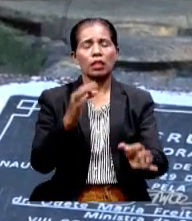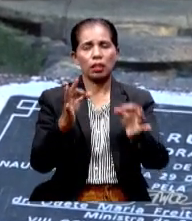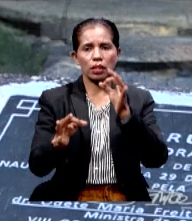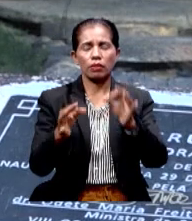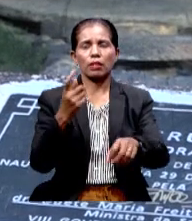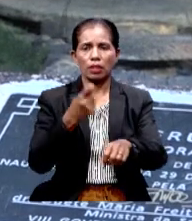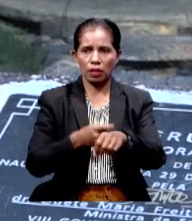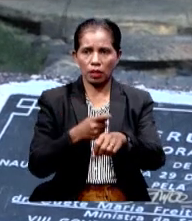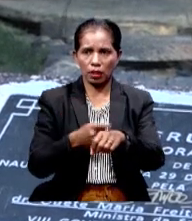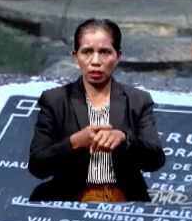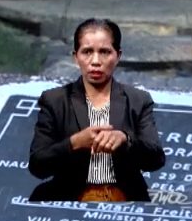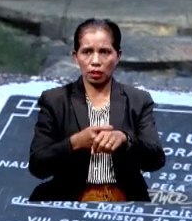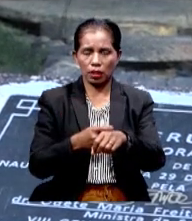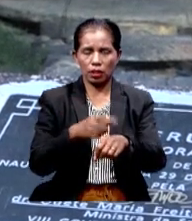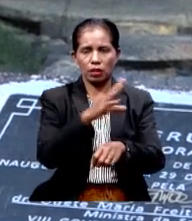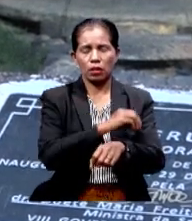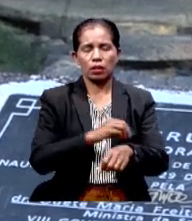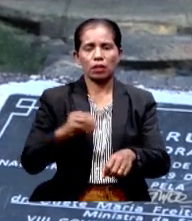tempo Monsantana ho